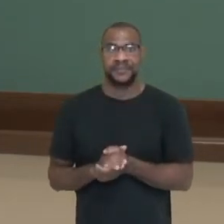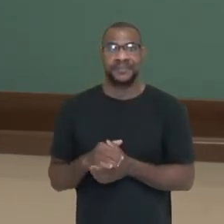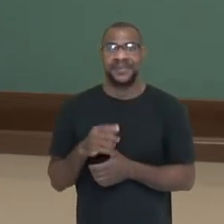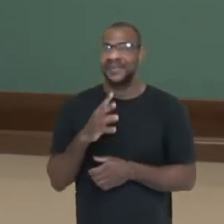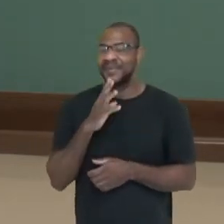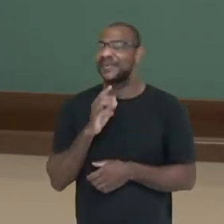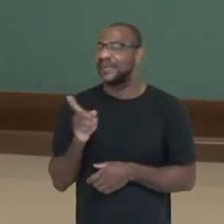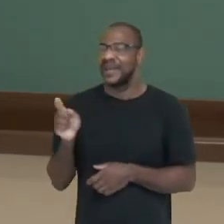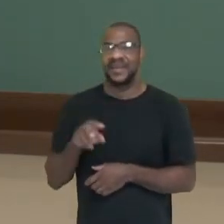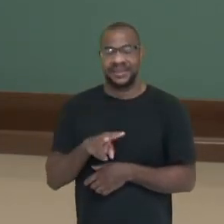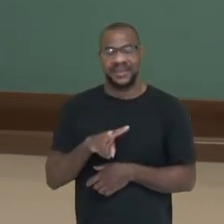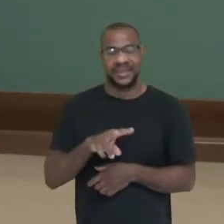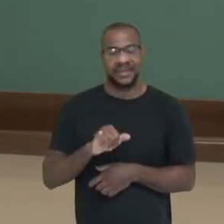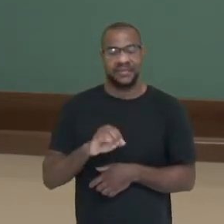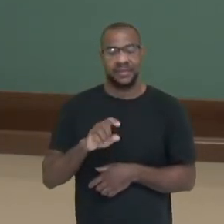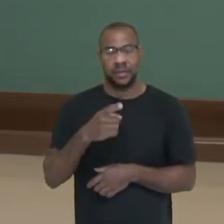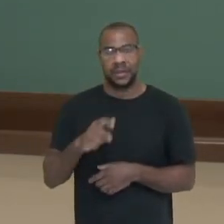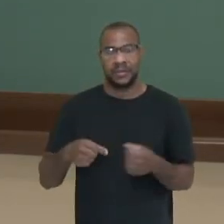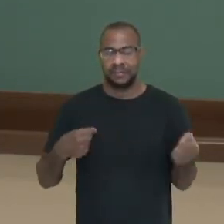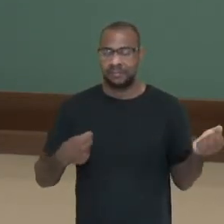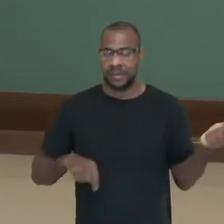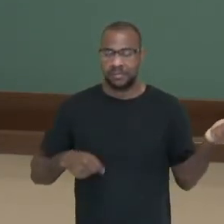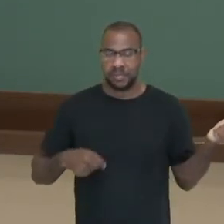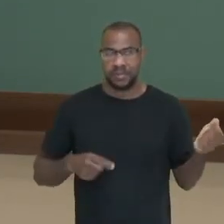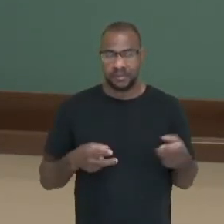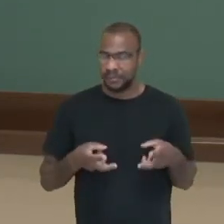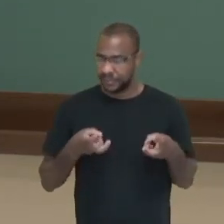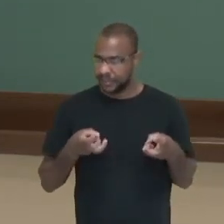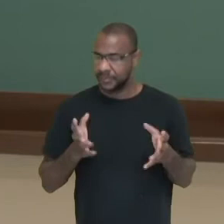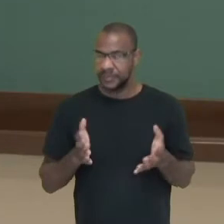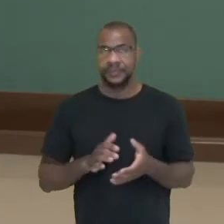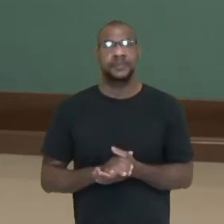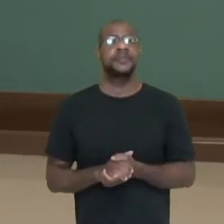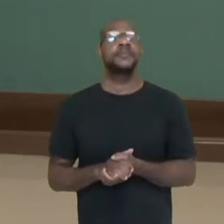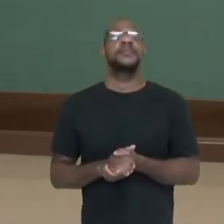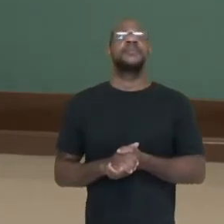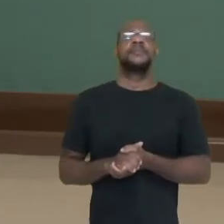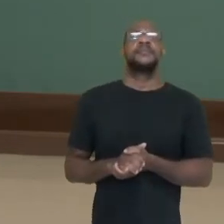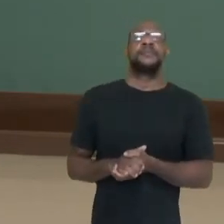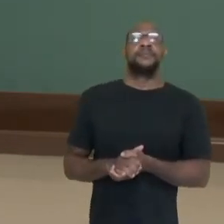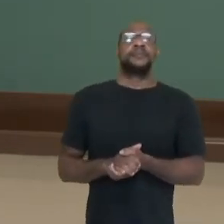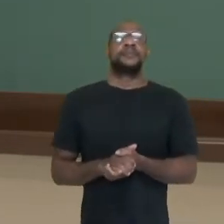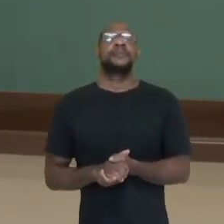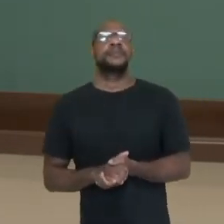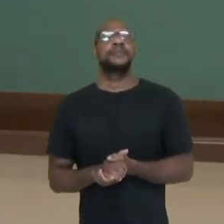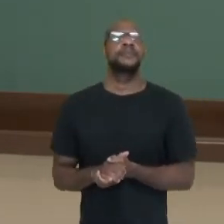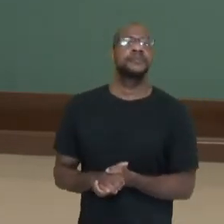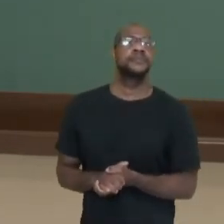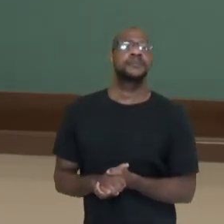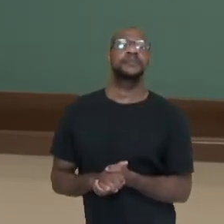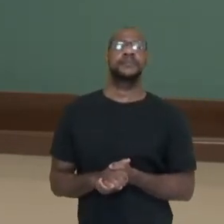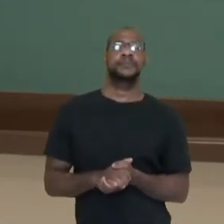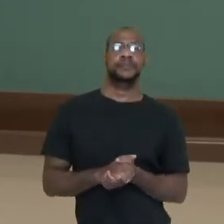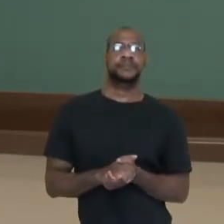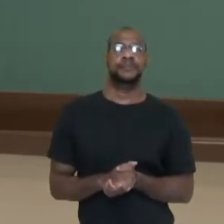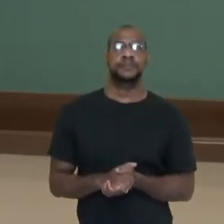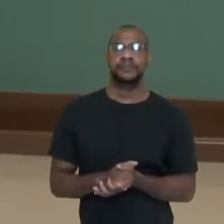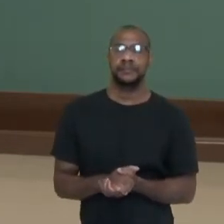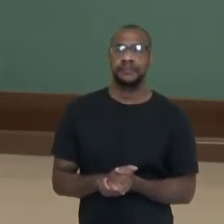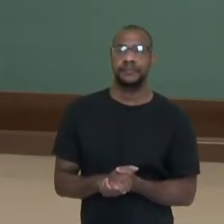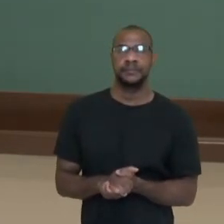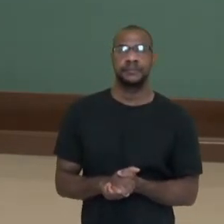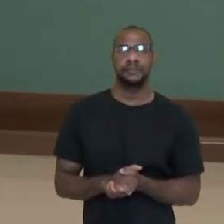nunca, né, sentou aí para cantar, por mais que seja desafinado, quem nunca sentou para cantar ao redor do violão? Eu não sei você, mas eu